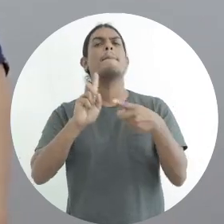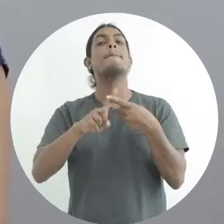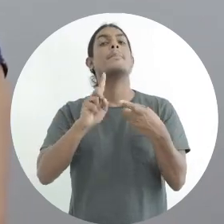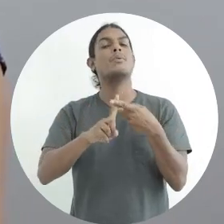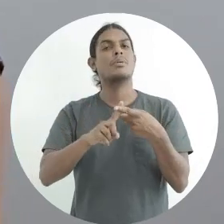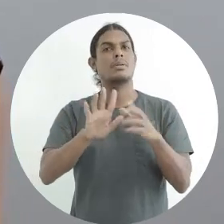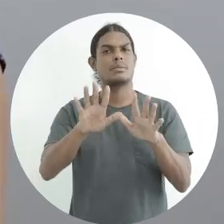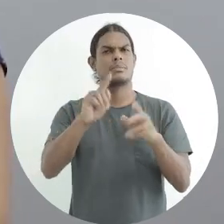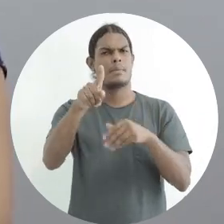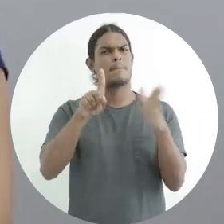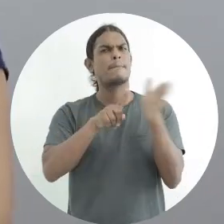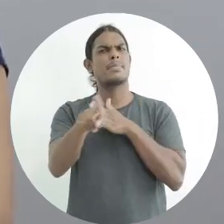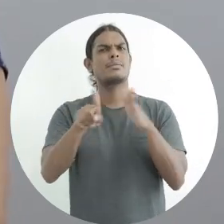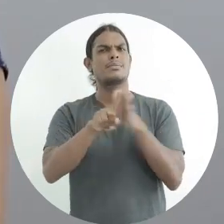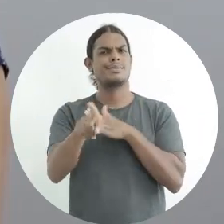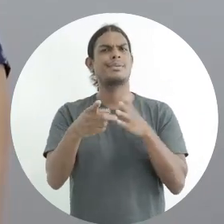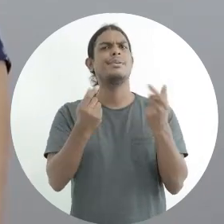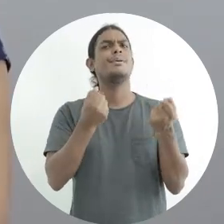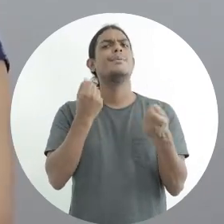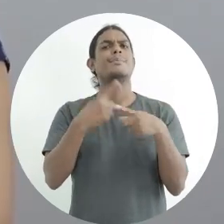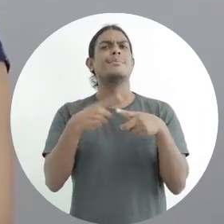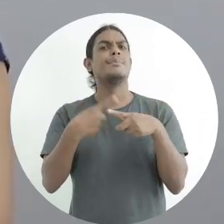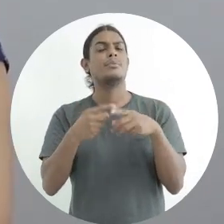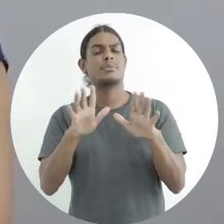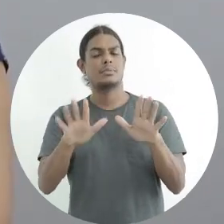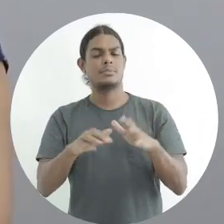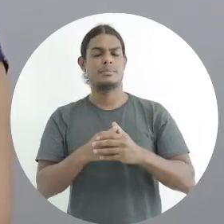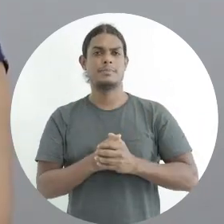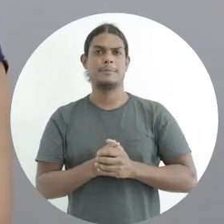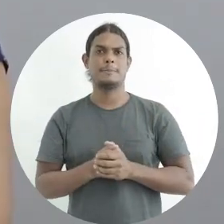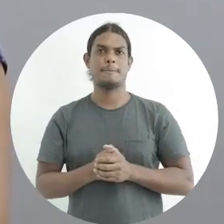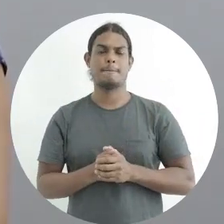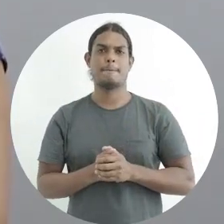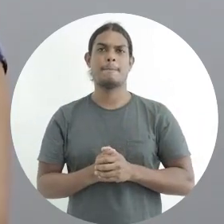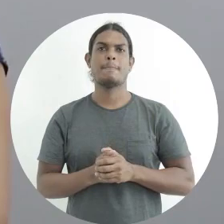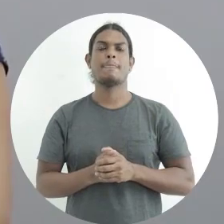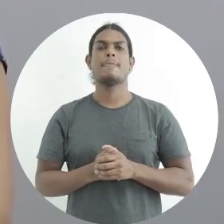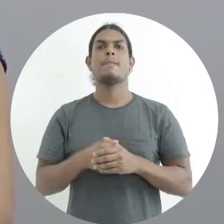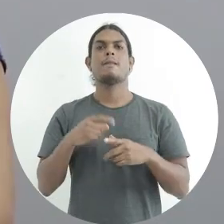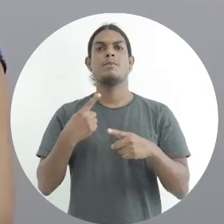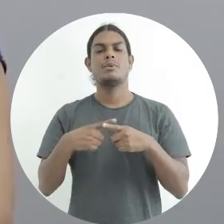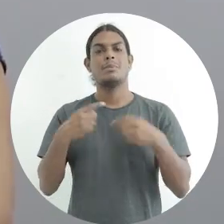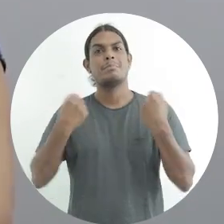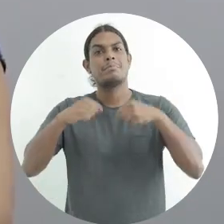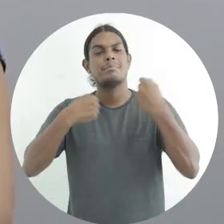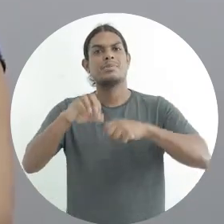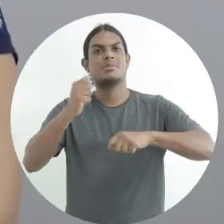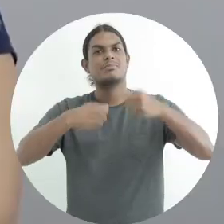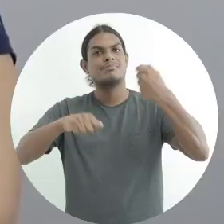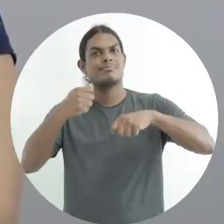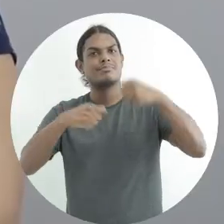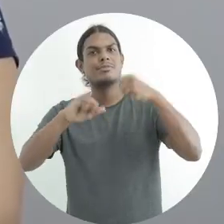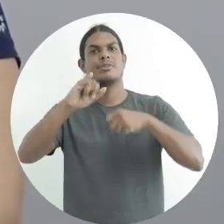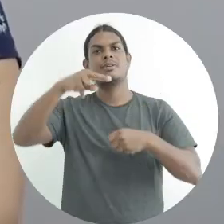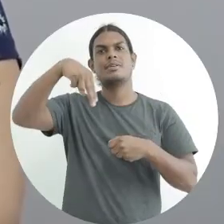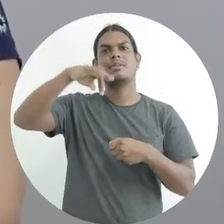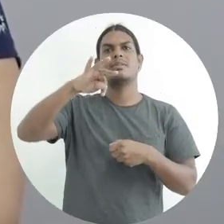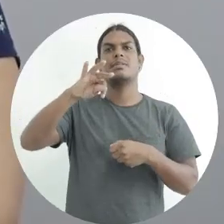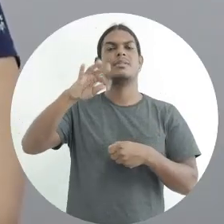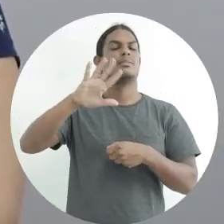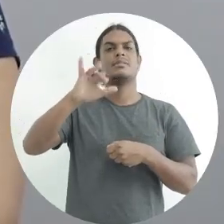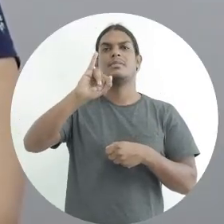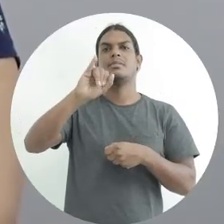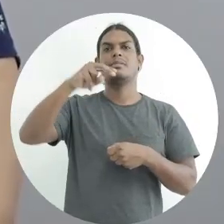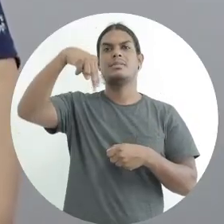quê? Vocês devem estar me perguntando por que ele segura o consumo. É justamente para controlar a inflação. Pela lei da demanda